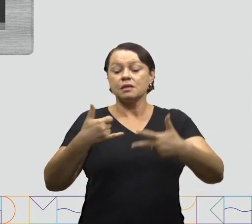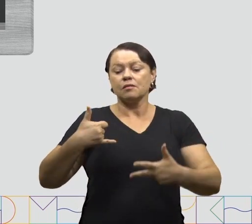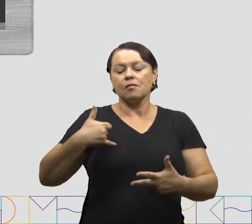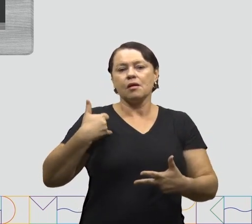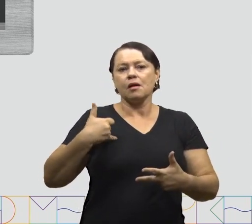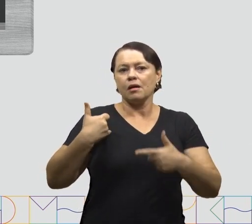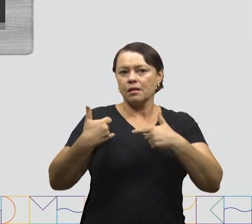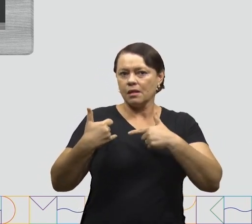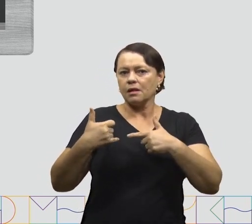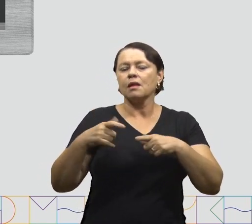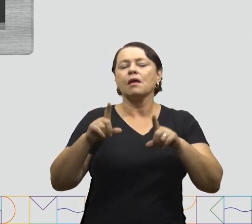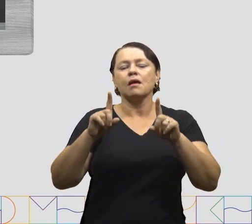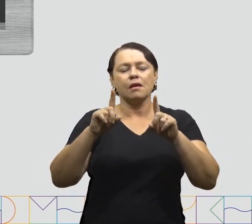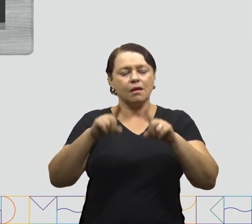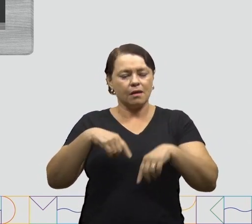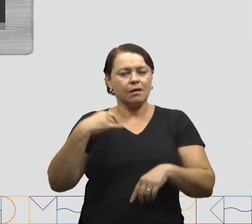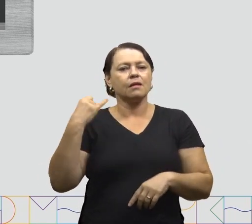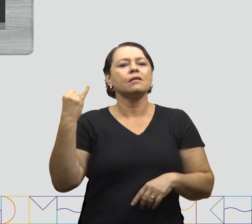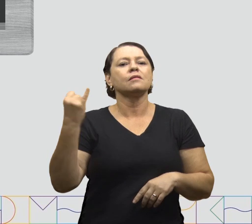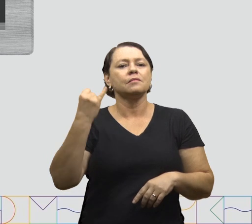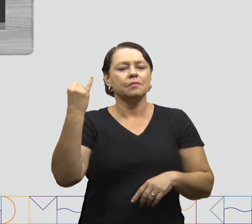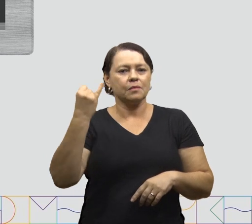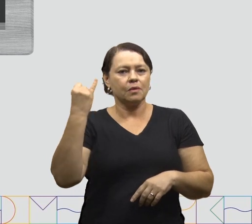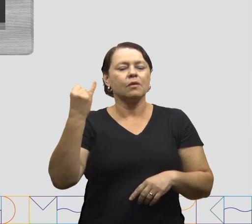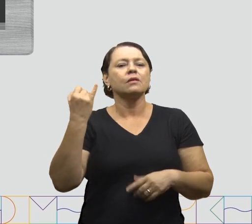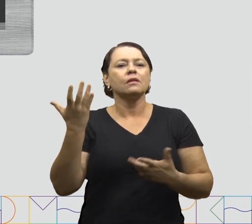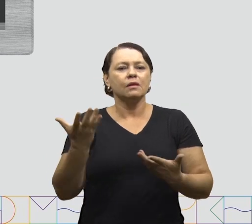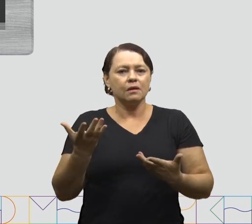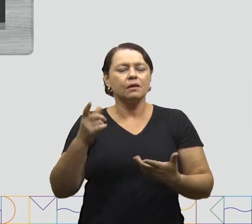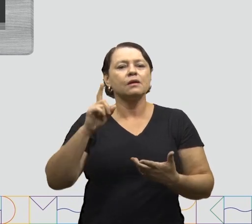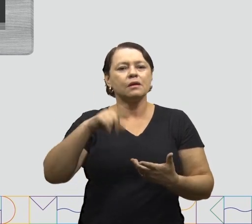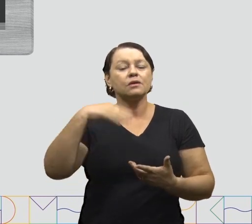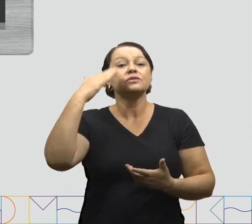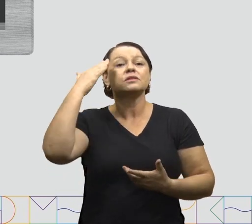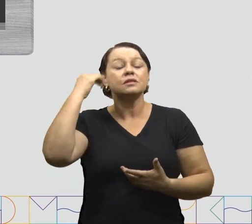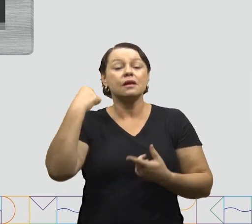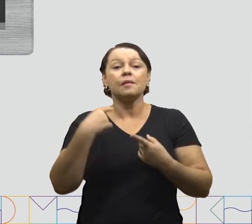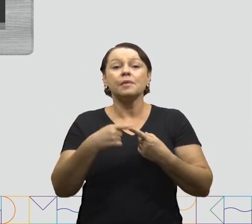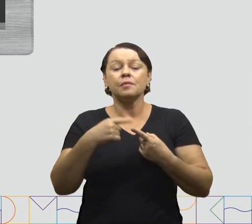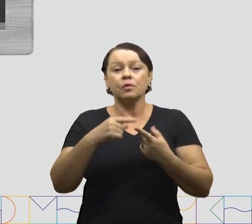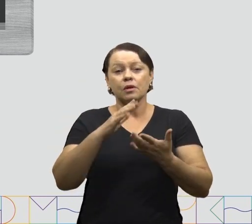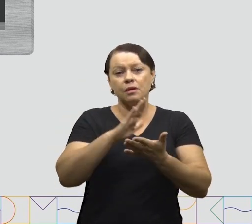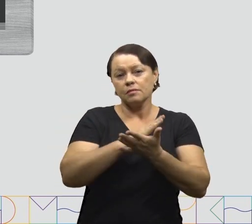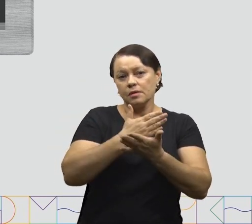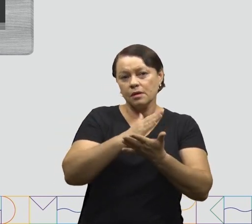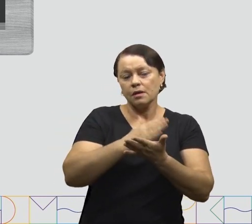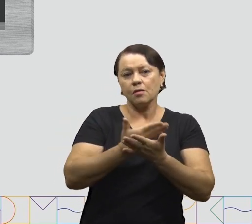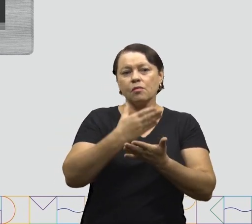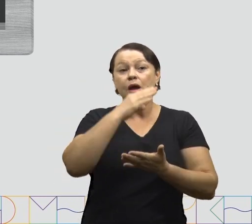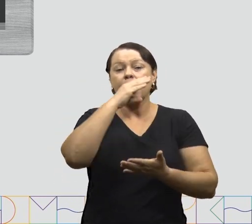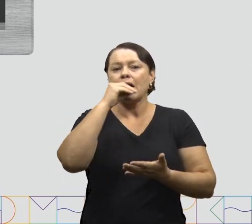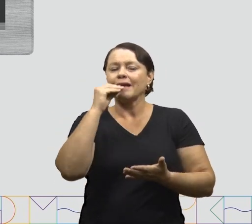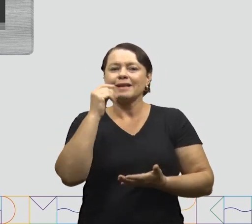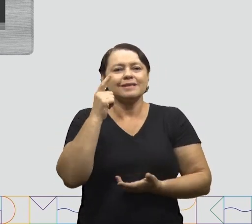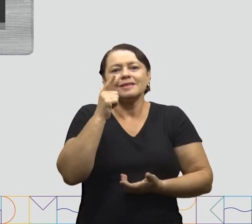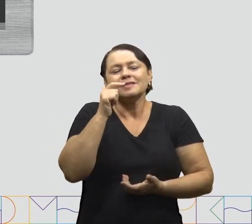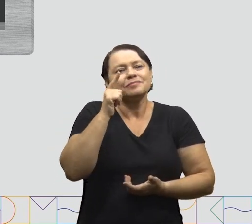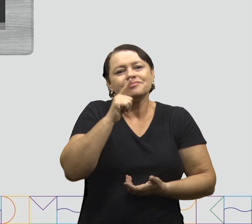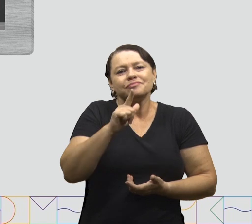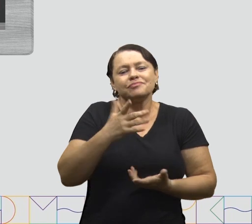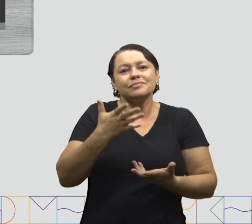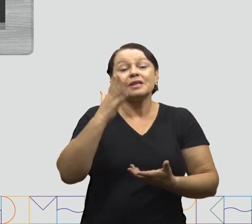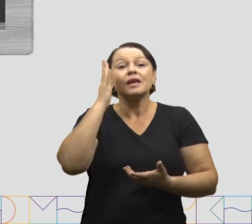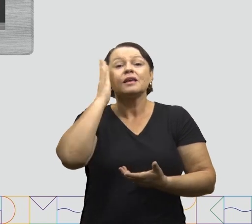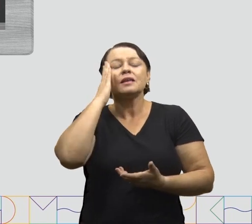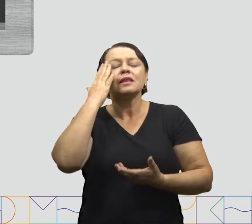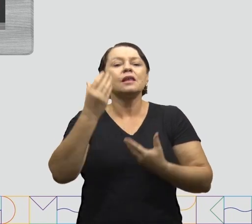idade. Também é muito importante saber a idade permitida para os jogos ou brincadeiras, pois algumas vezes a criança ainda não